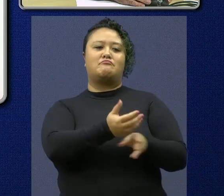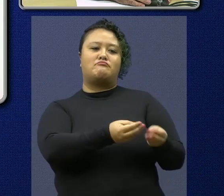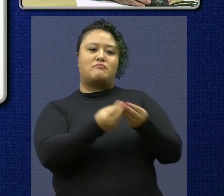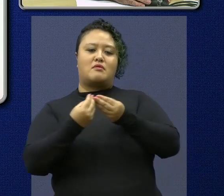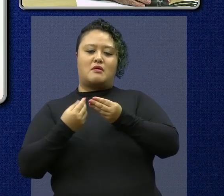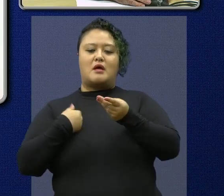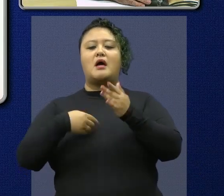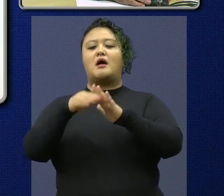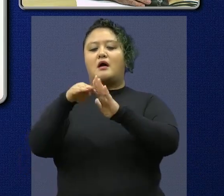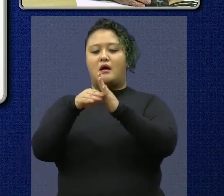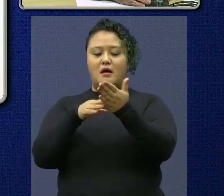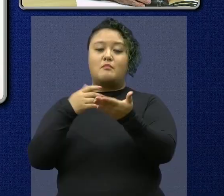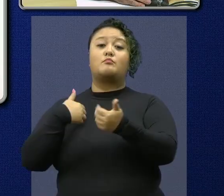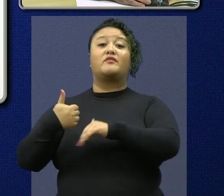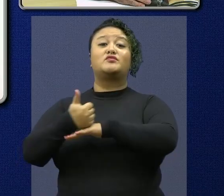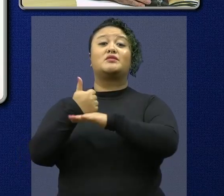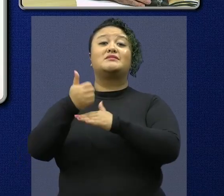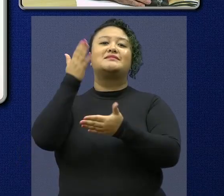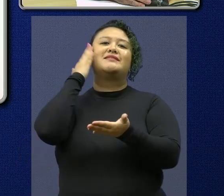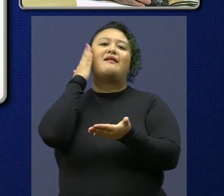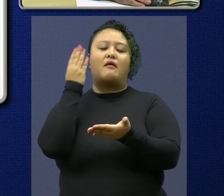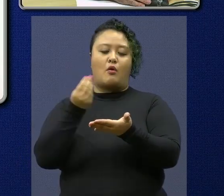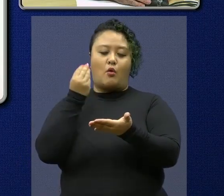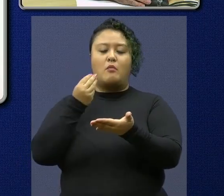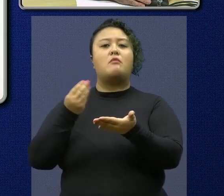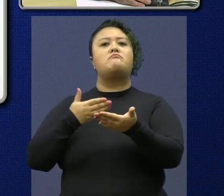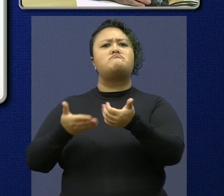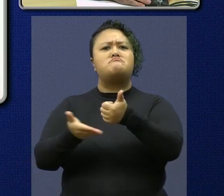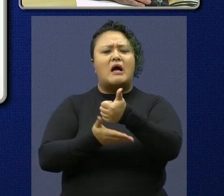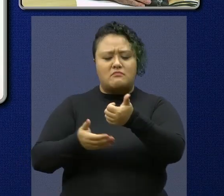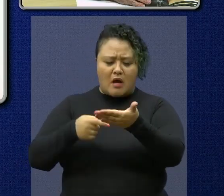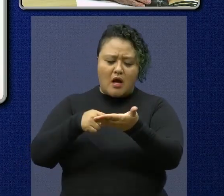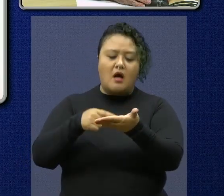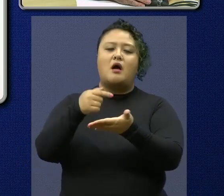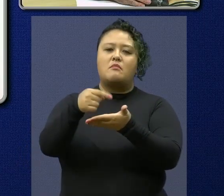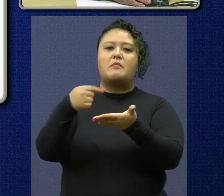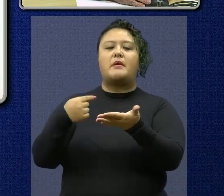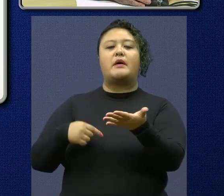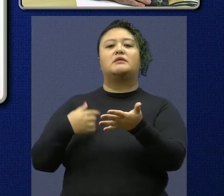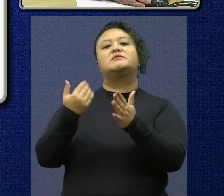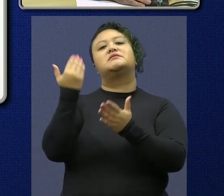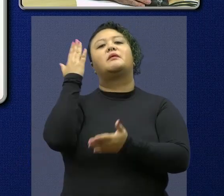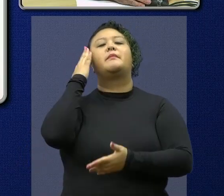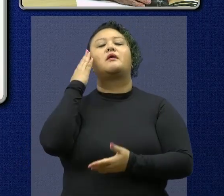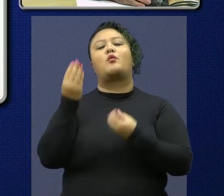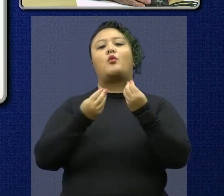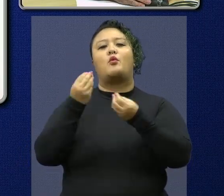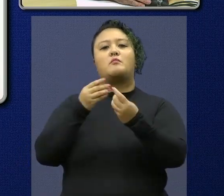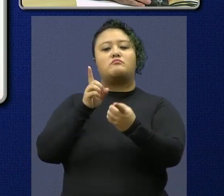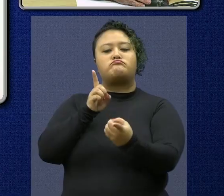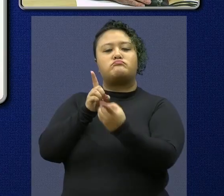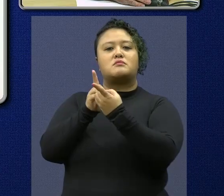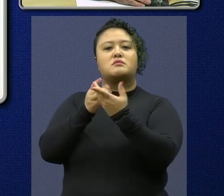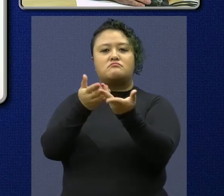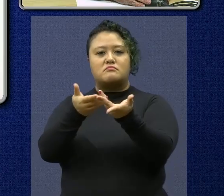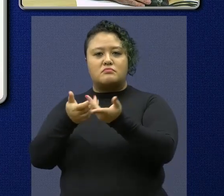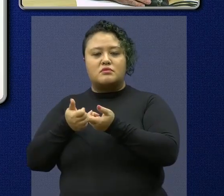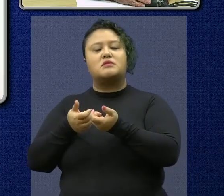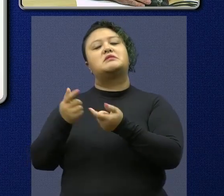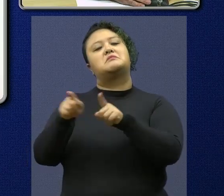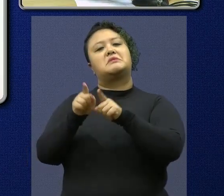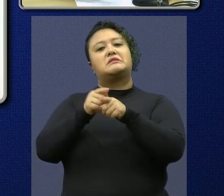os profissionais possam ter pelo menos um pouco mais de embasamento, né, mais condições de receber e tratar adequadamente essas